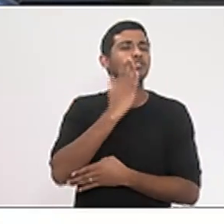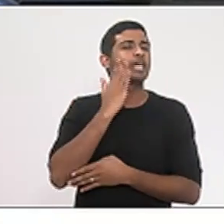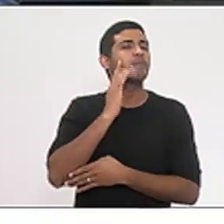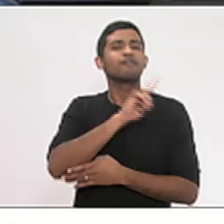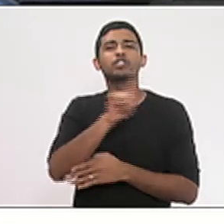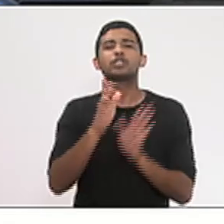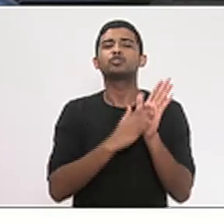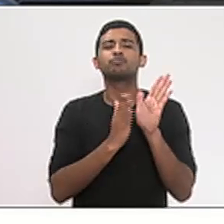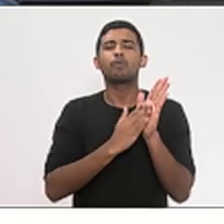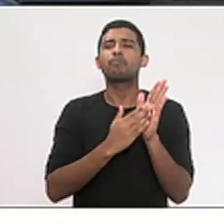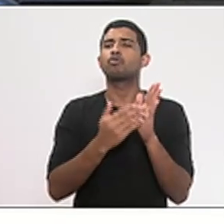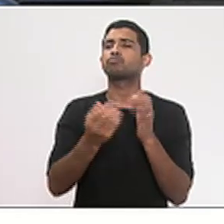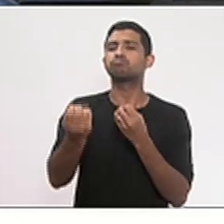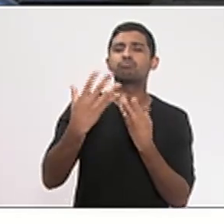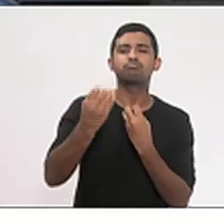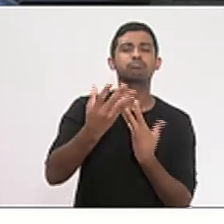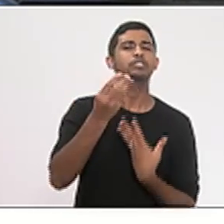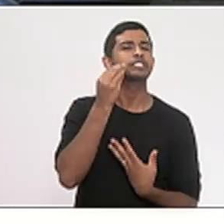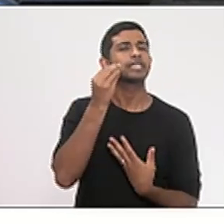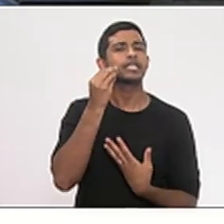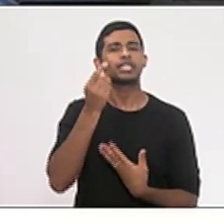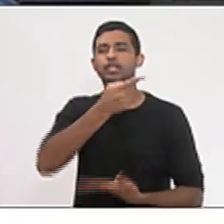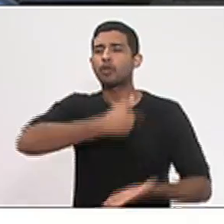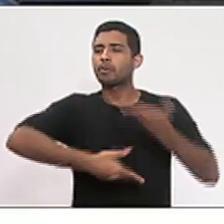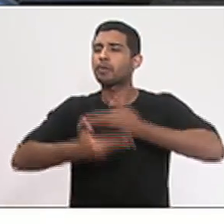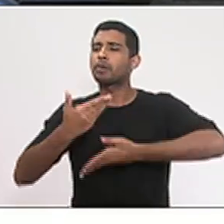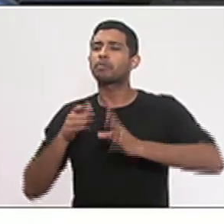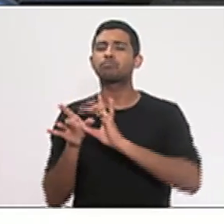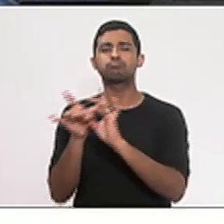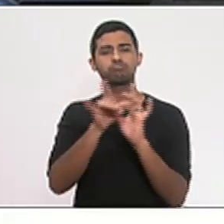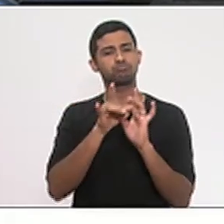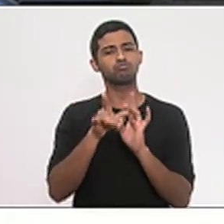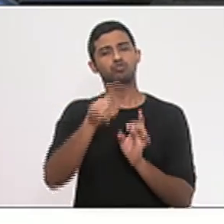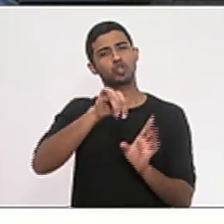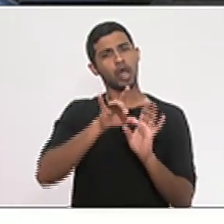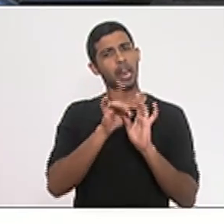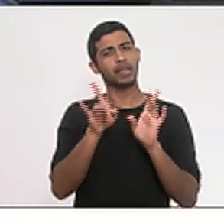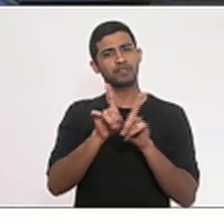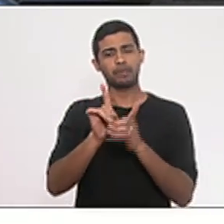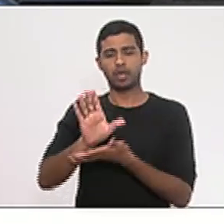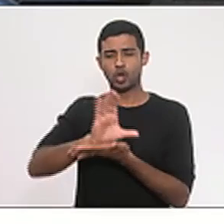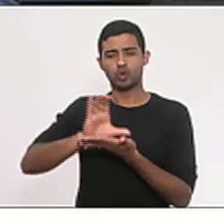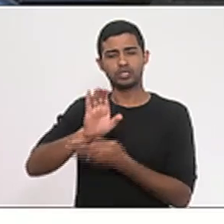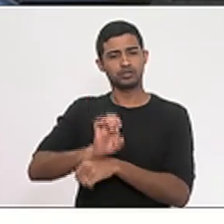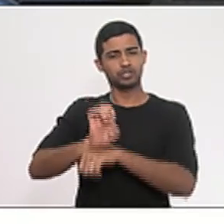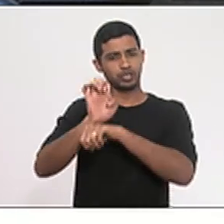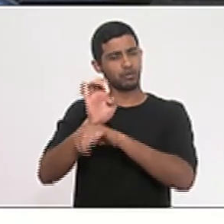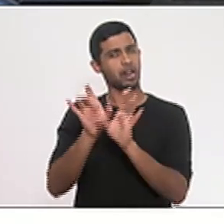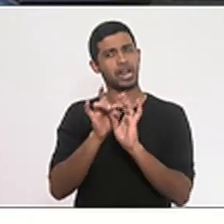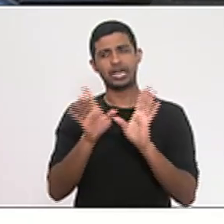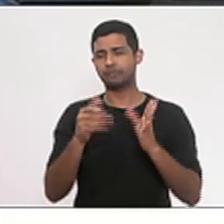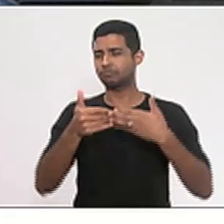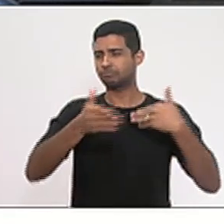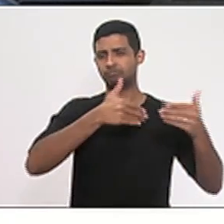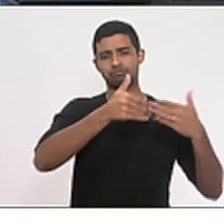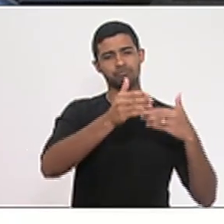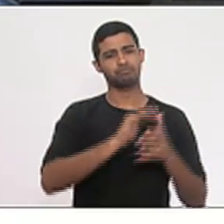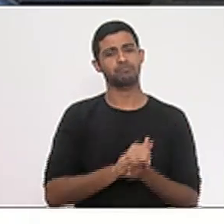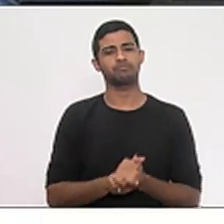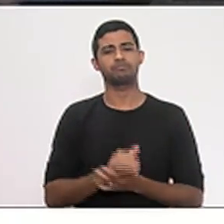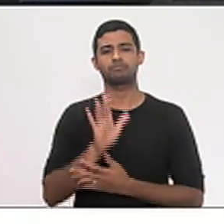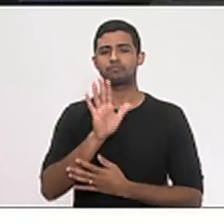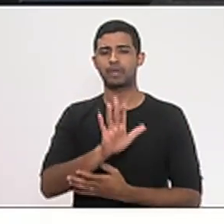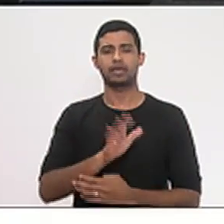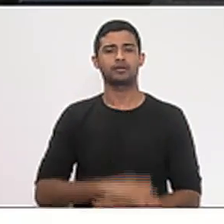propor também, nos colocar solidários, parceiros, e à disposição, o Conselho Estadual está à disposição para o que vier.